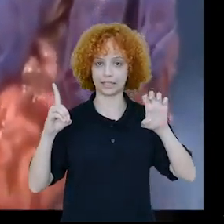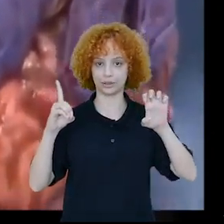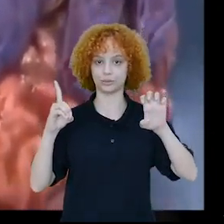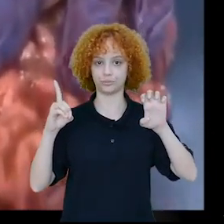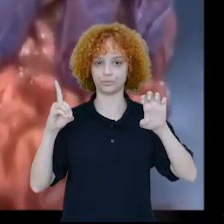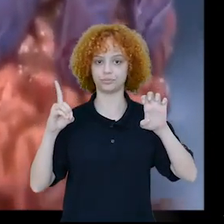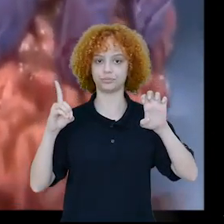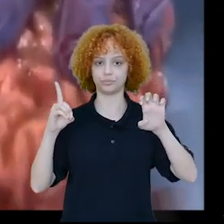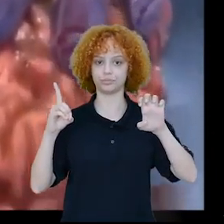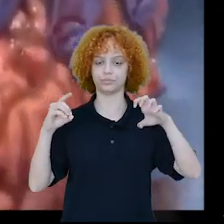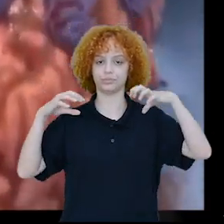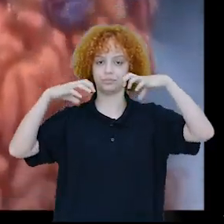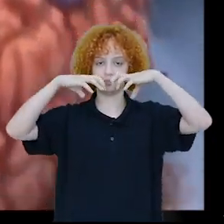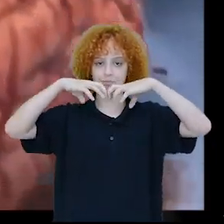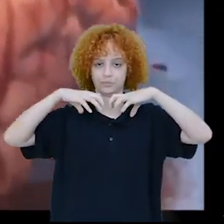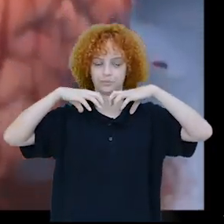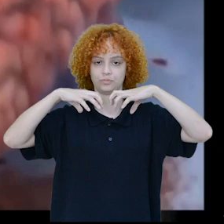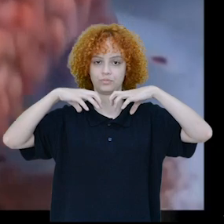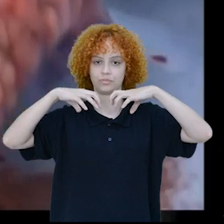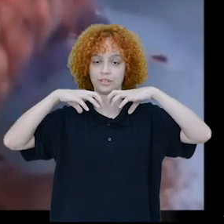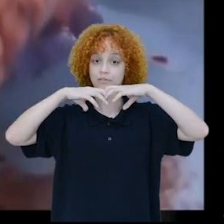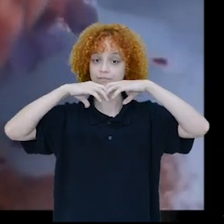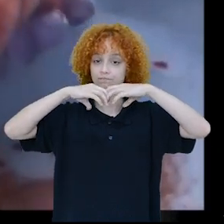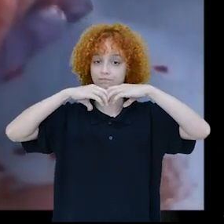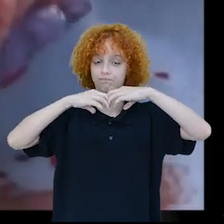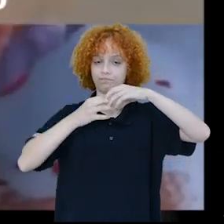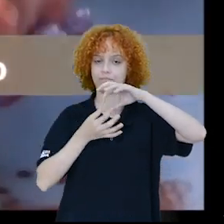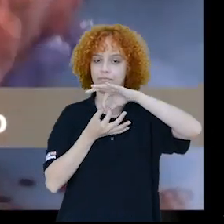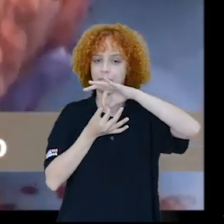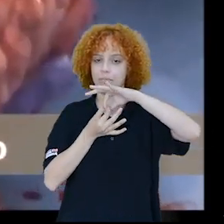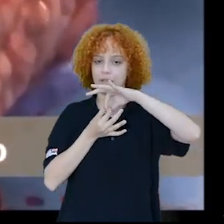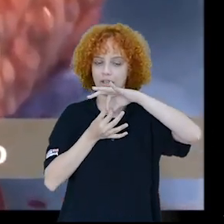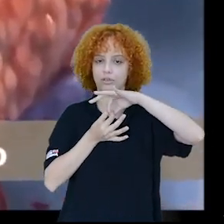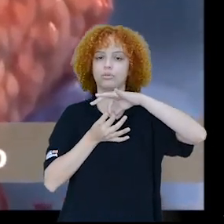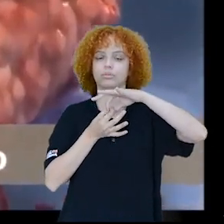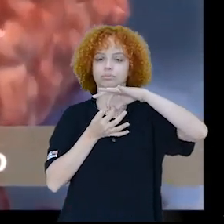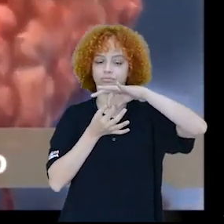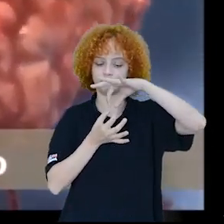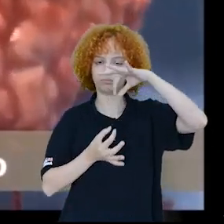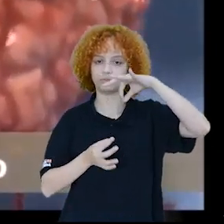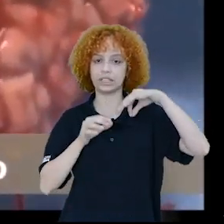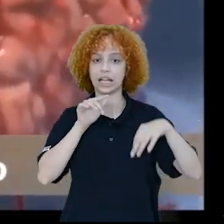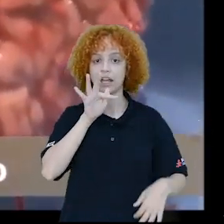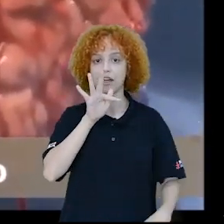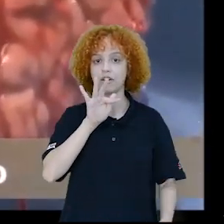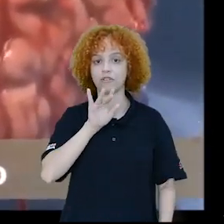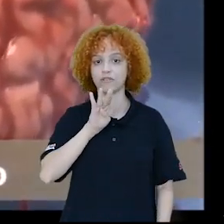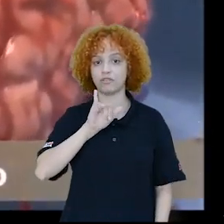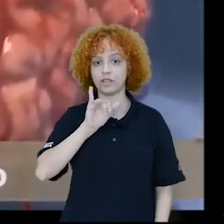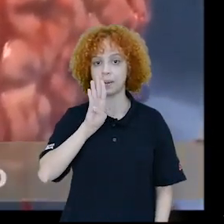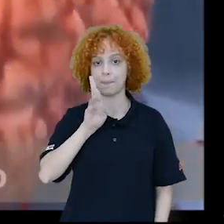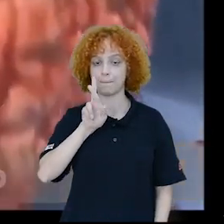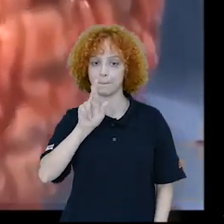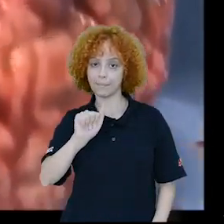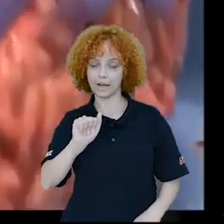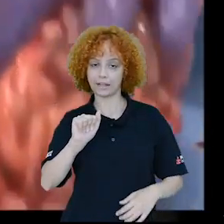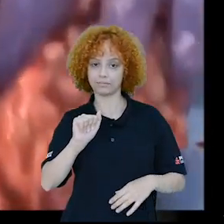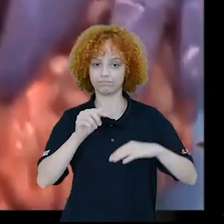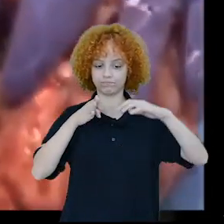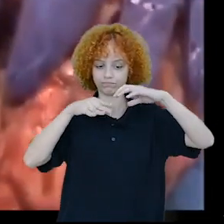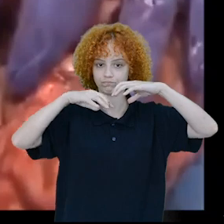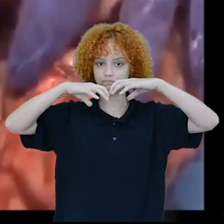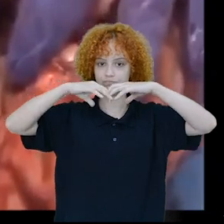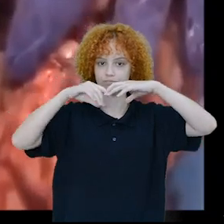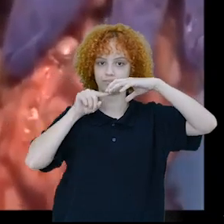conhecidos hemisférios, direito e esquerdo. Eles estão presos no corpo caloso, que é uma estrutura fibrosa